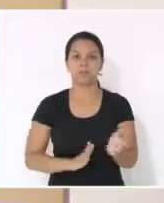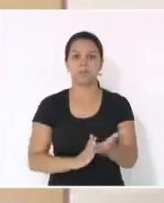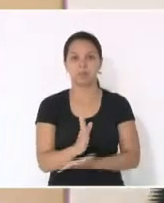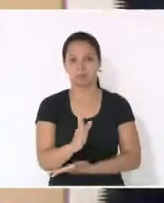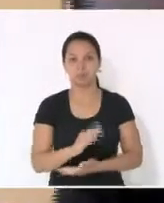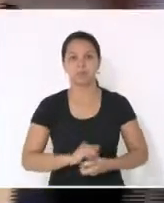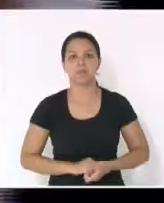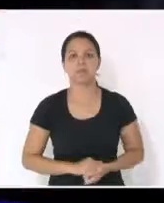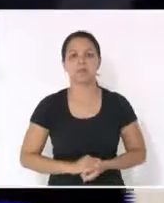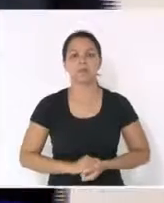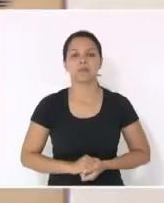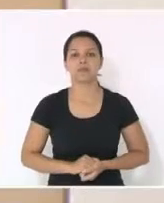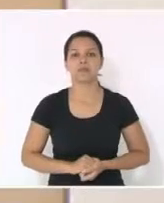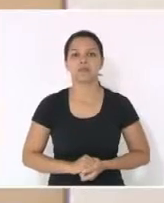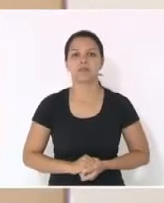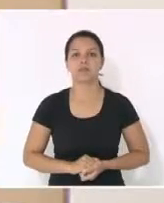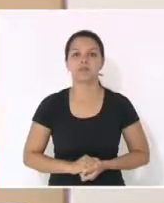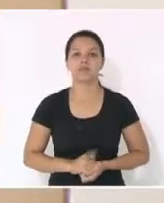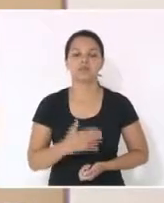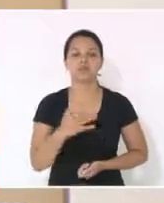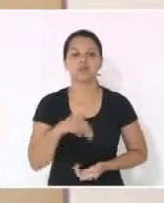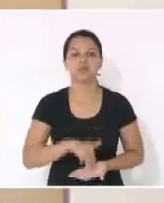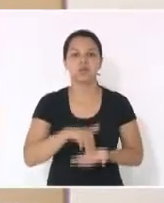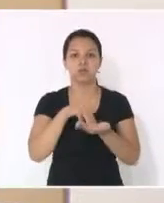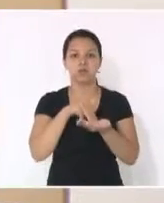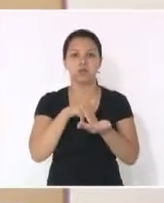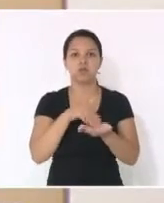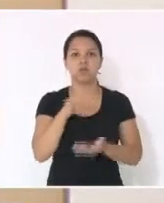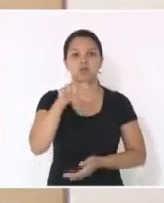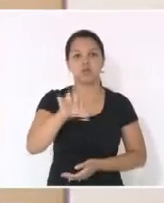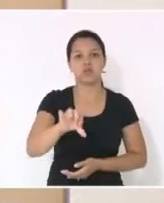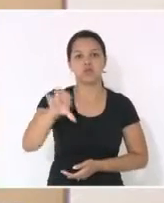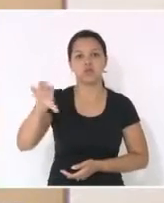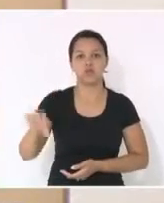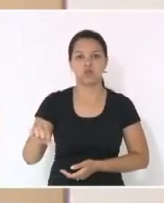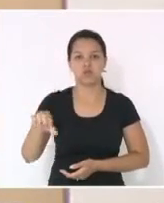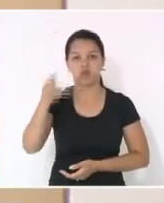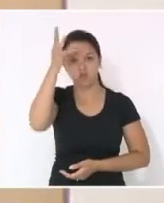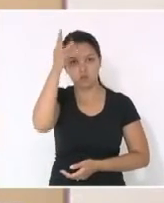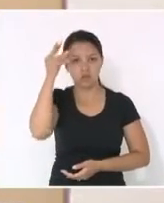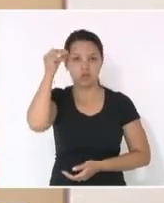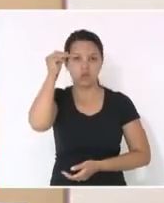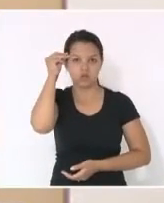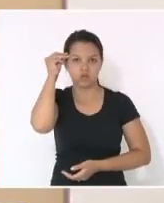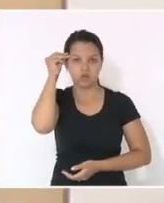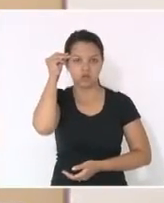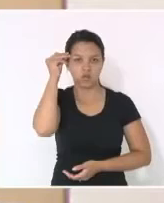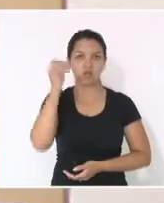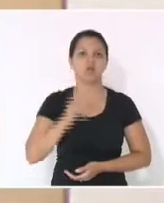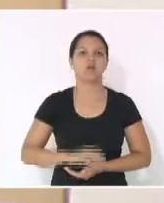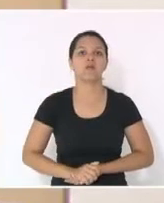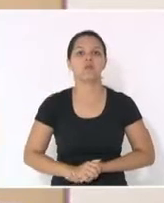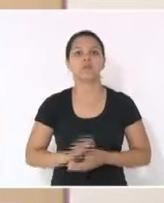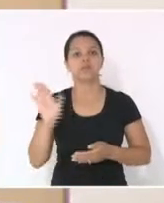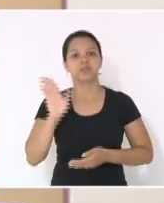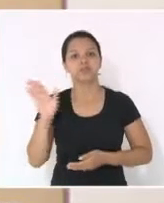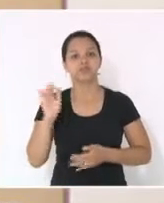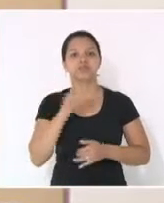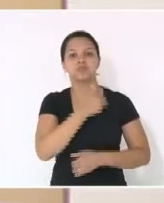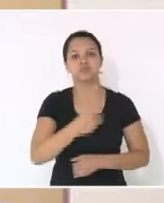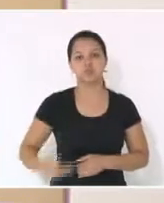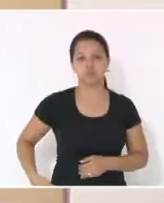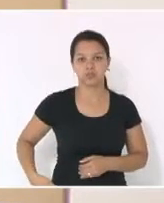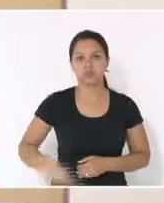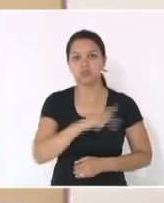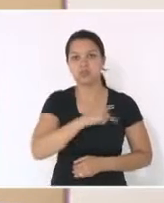aprovado moções moção 99 a deputada luciane carminatti manifestando o governador do estado eo presidente da